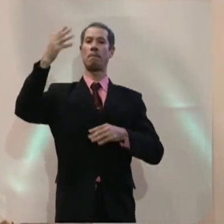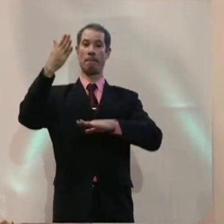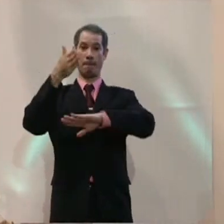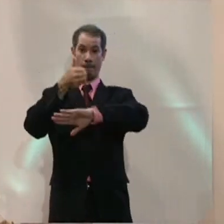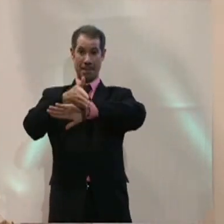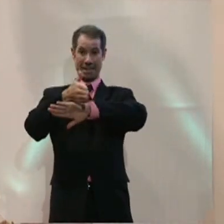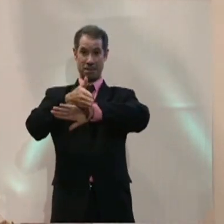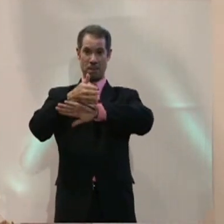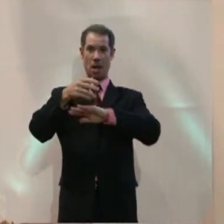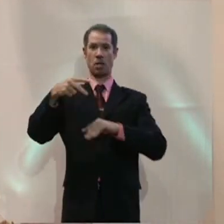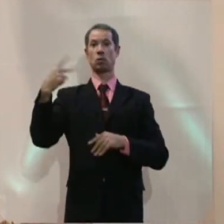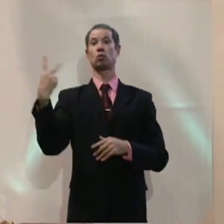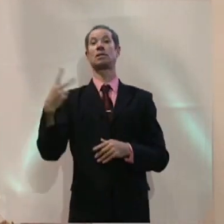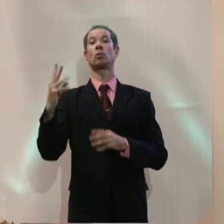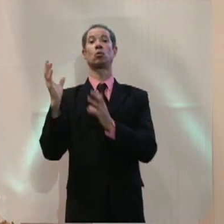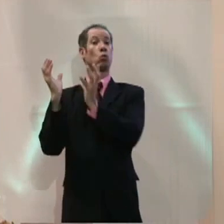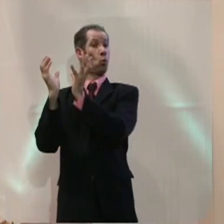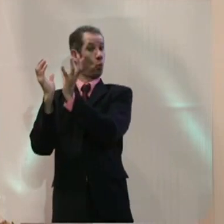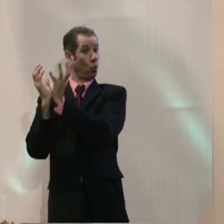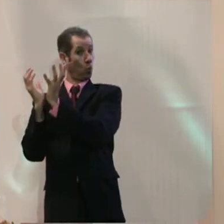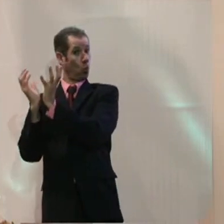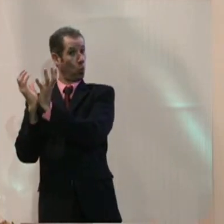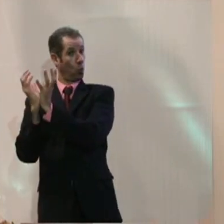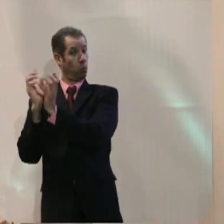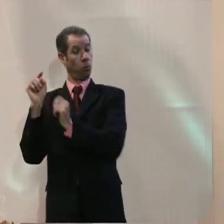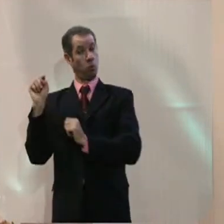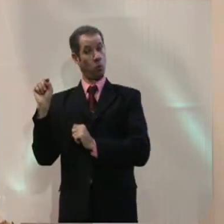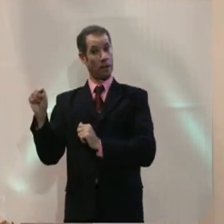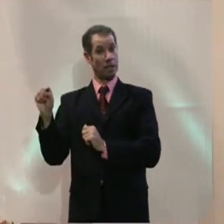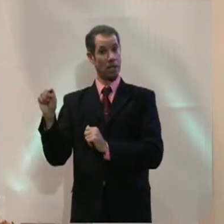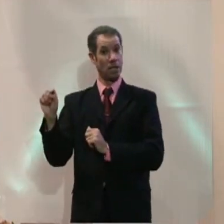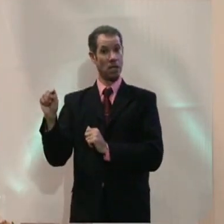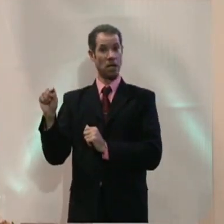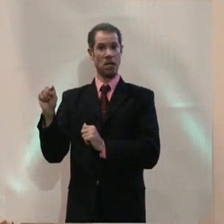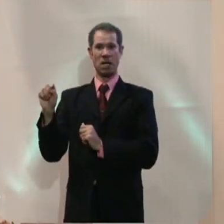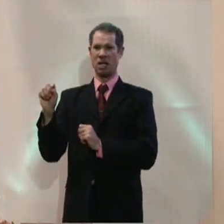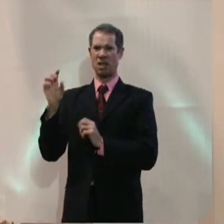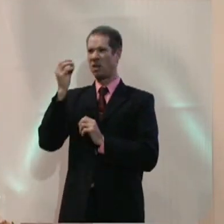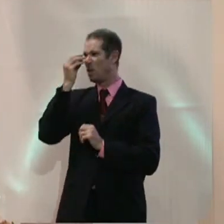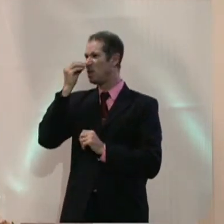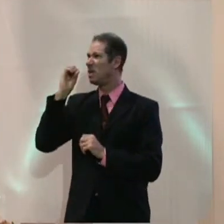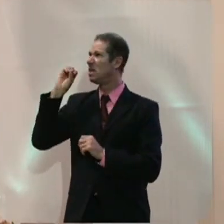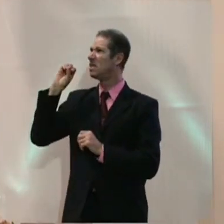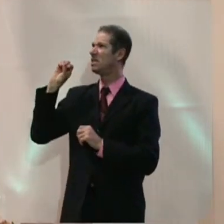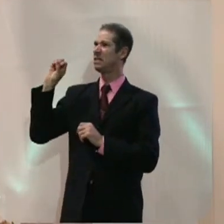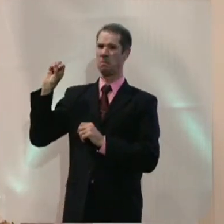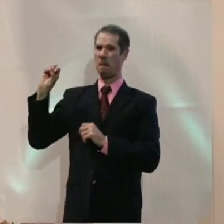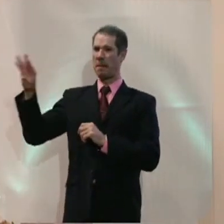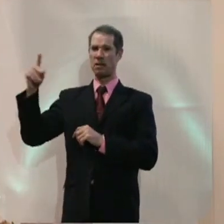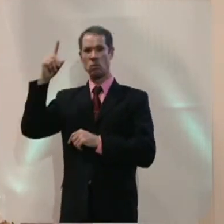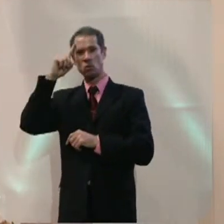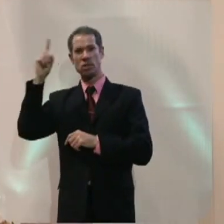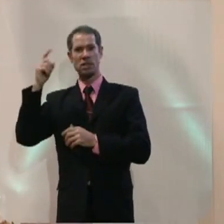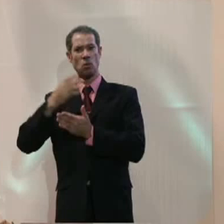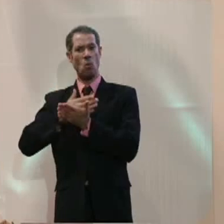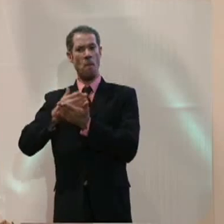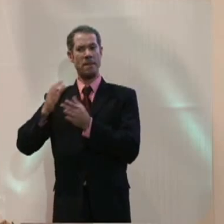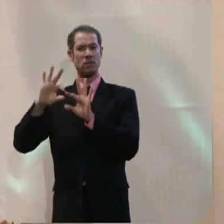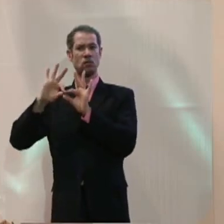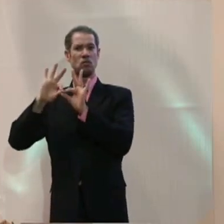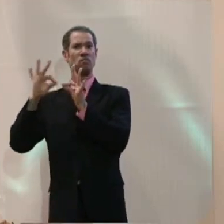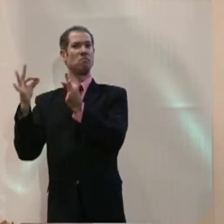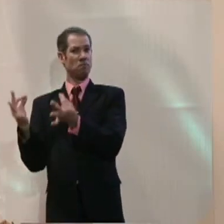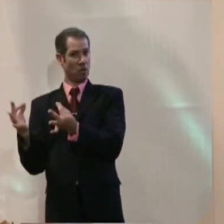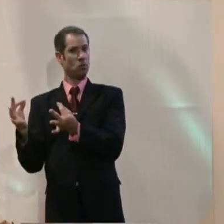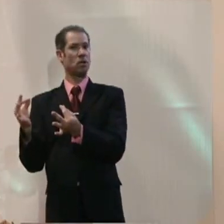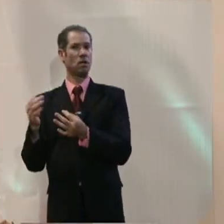do segundo grupo, daqueles que não desprezam o dia dos começos humildes.